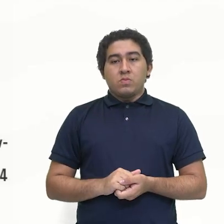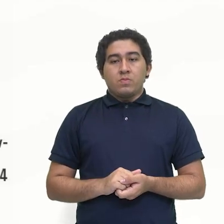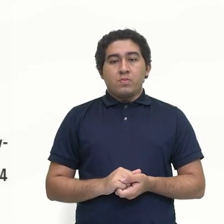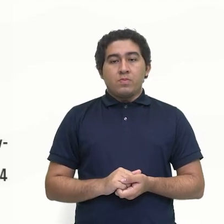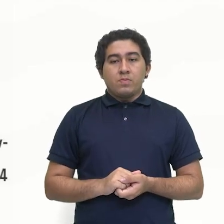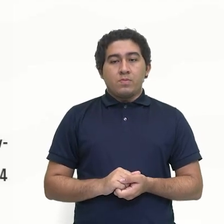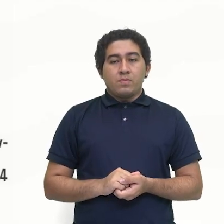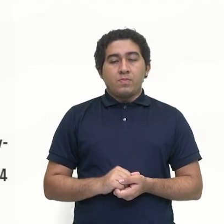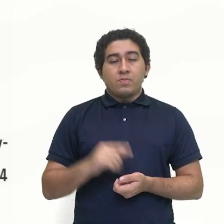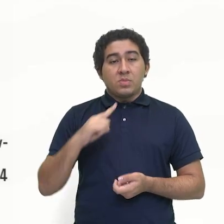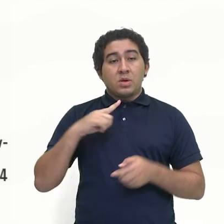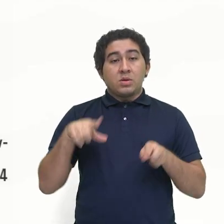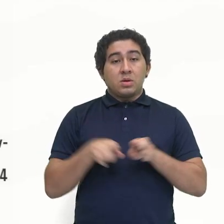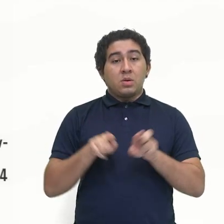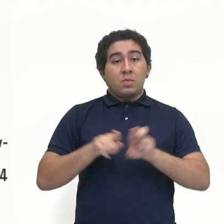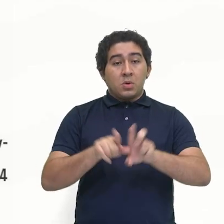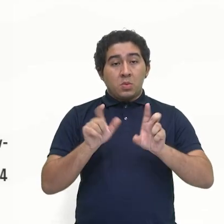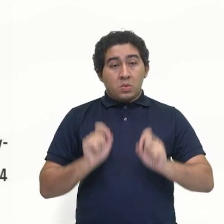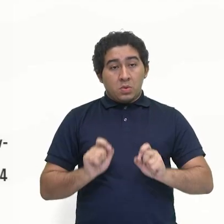Portuguese, nós temos